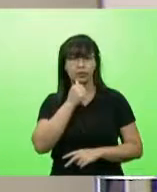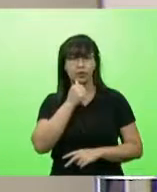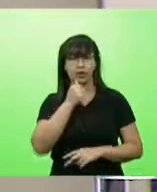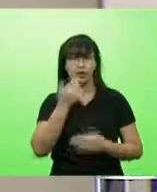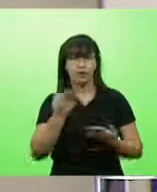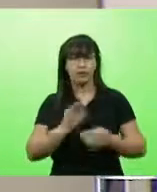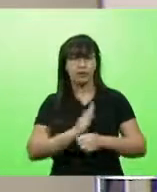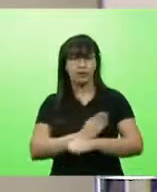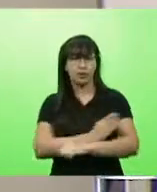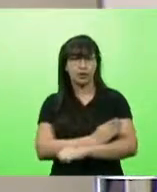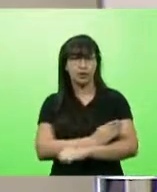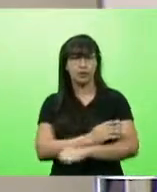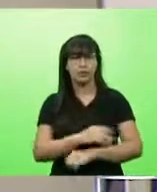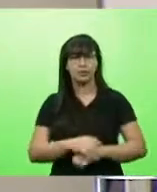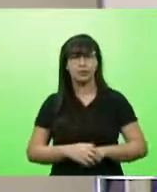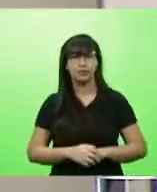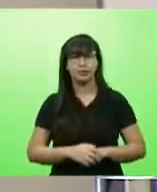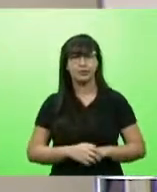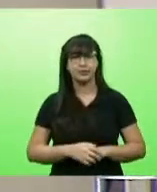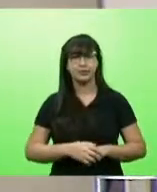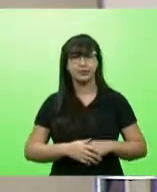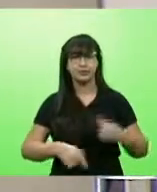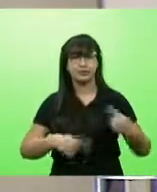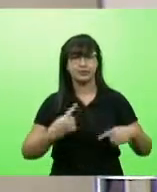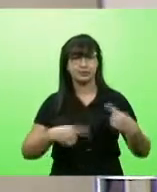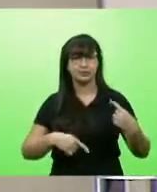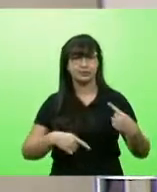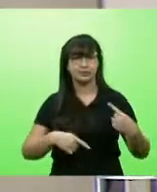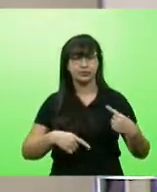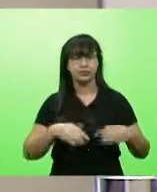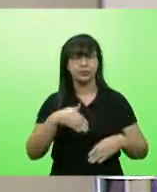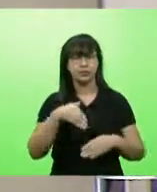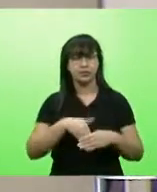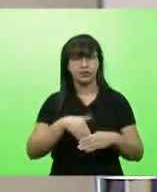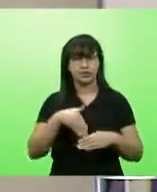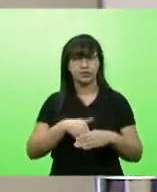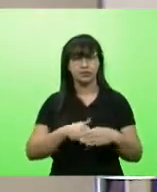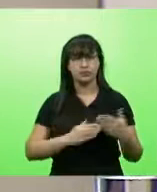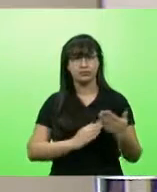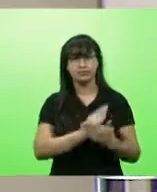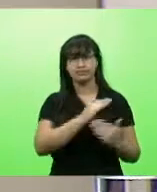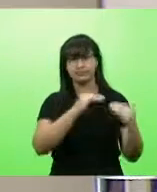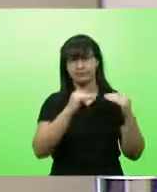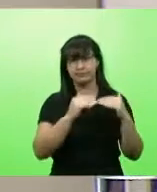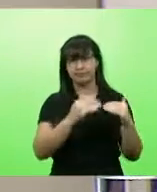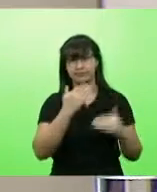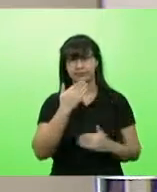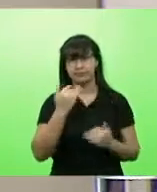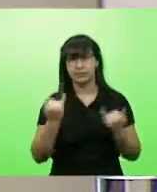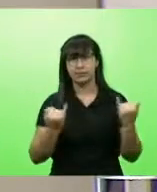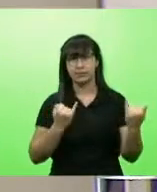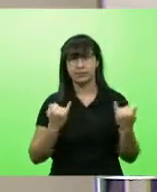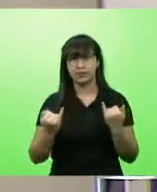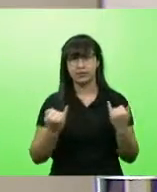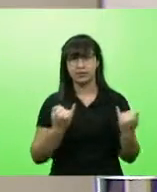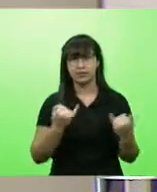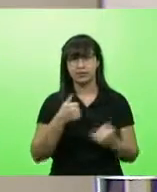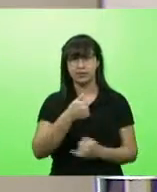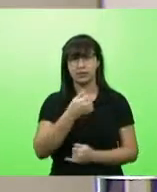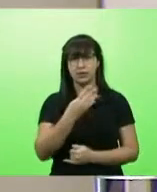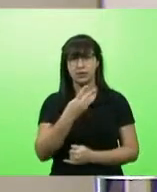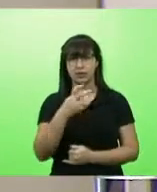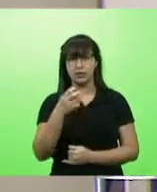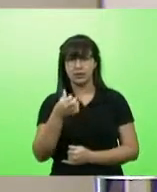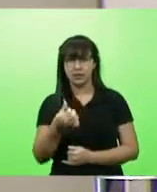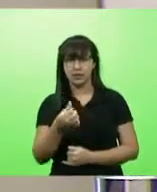havendo quem queira discutir, em votação, deputados que aprovam permaneçam como se encontram. Aprovado por unanimidade. Pedindo informação 146,